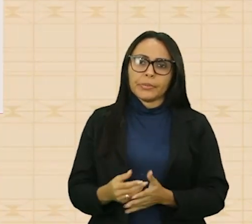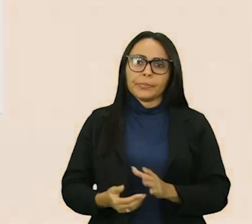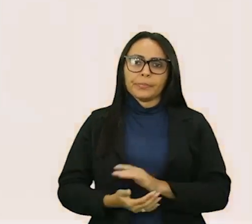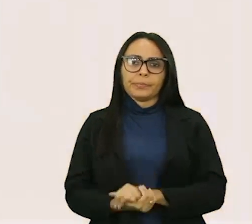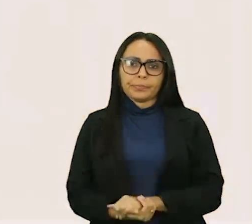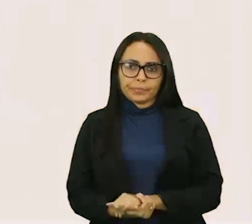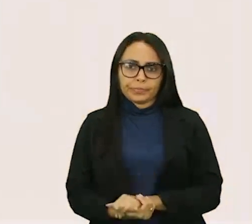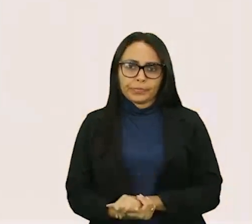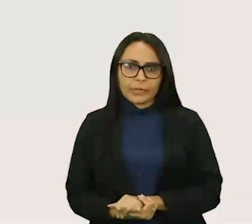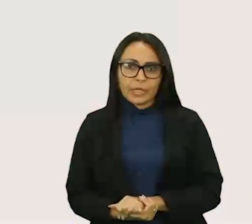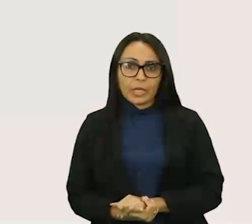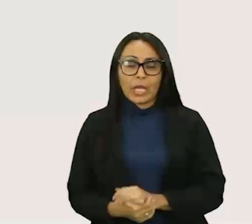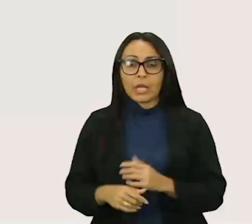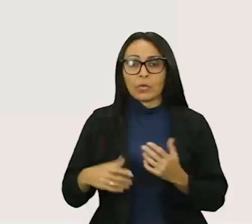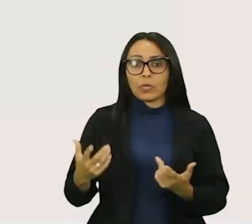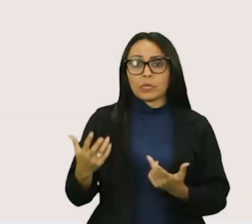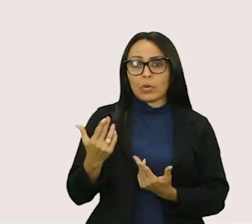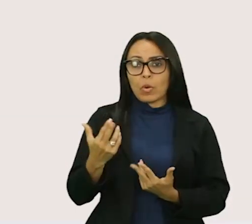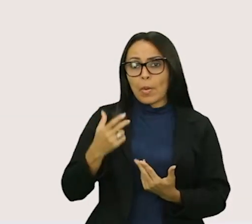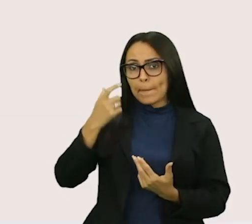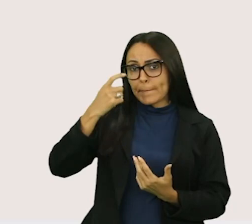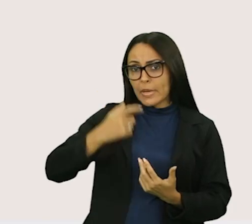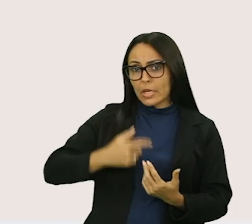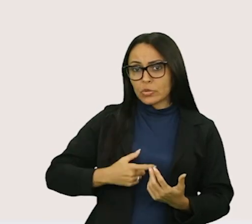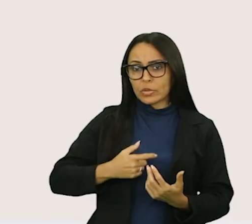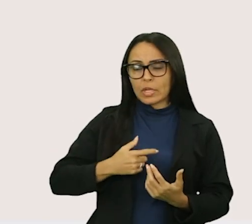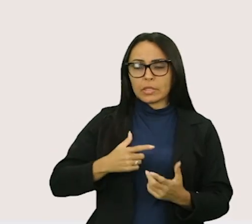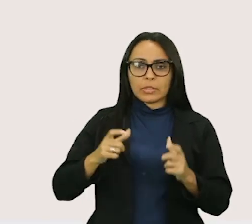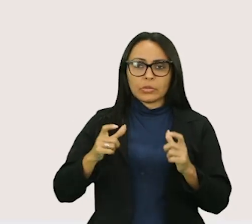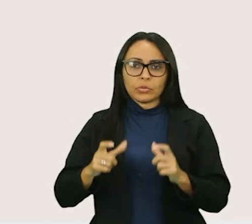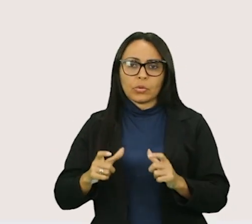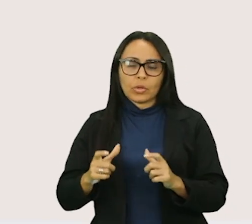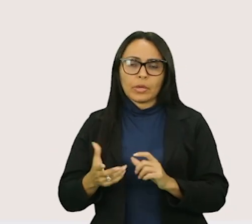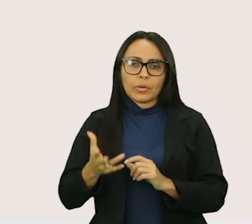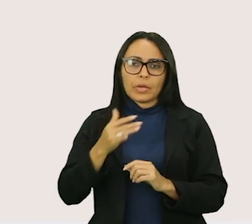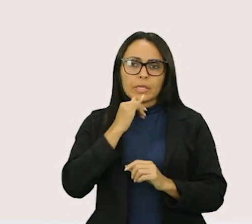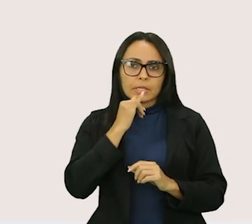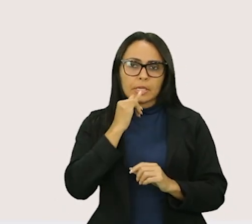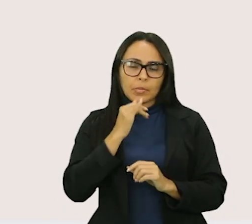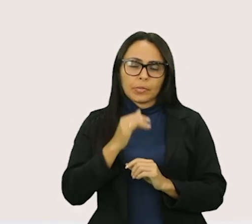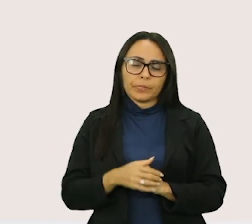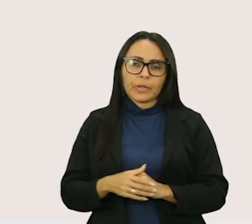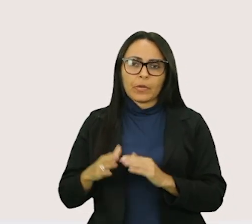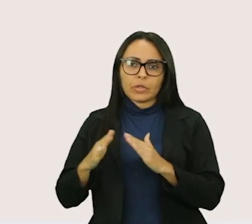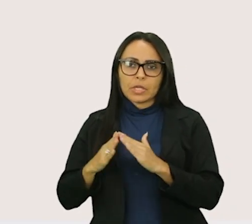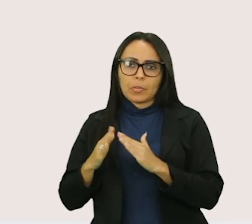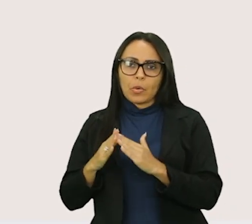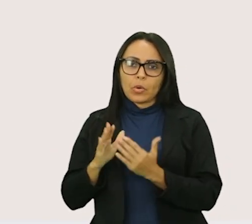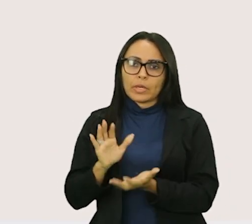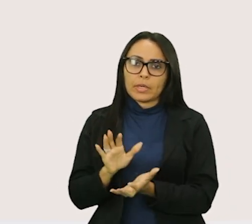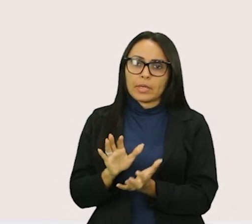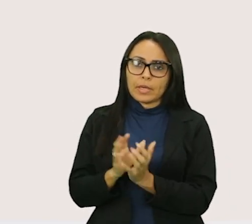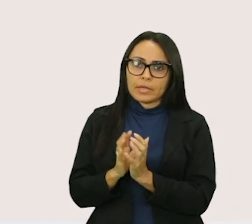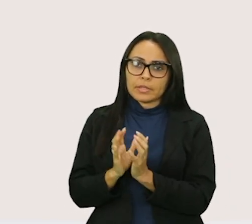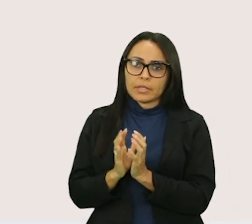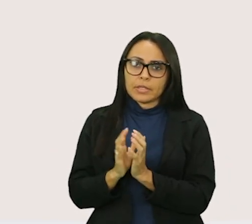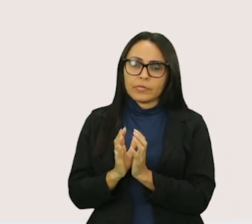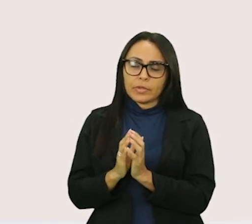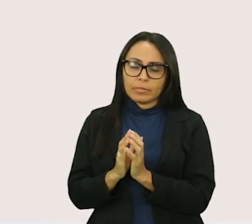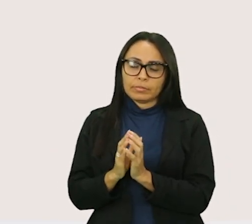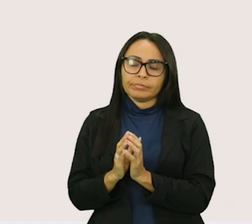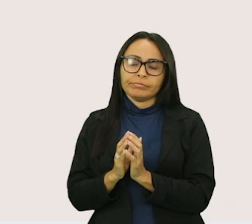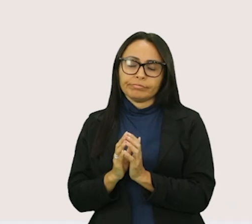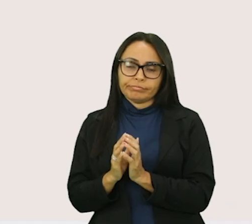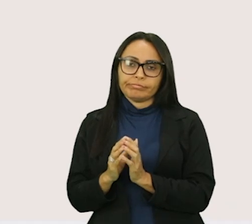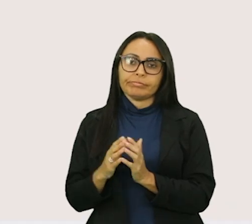a personalidade do lugar. Vamos aqui dar um grande exemplo. Se você mora em Recife, você vai dizer, ó, Recife é